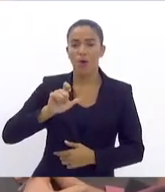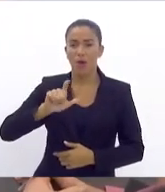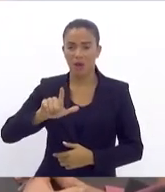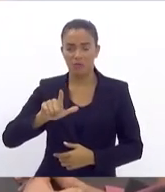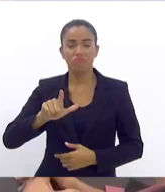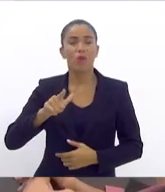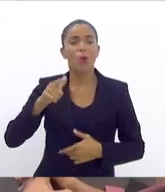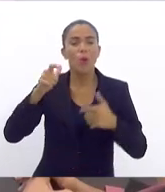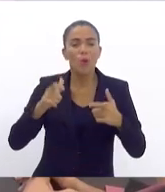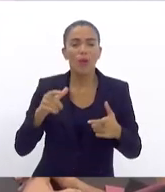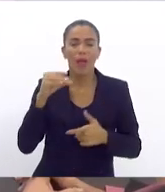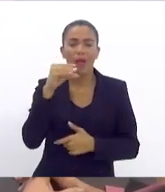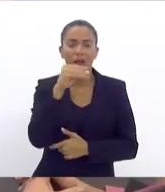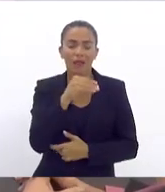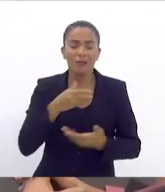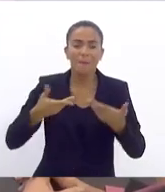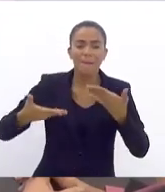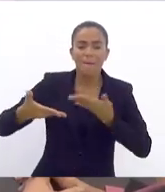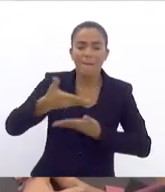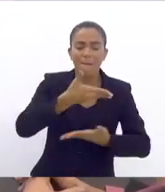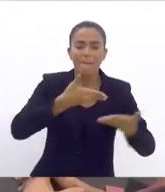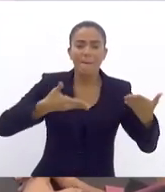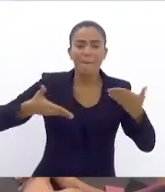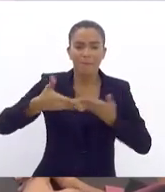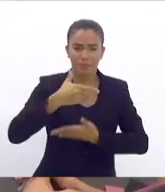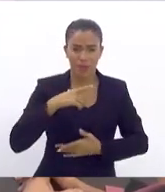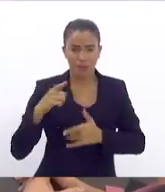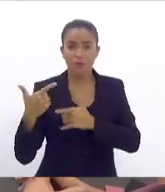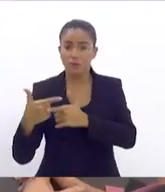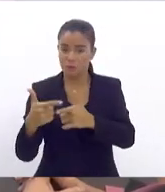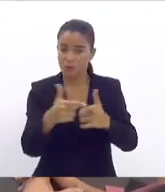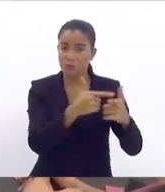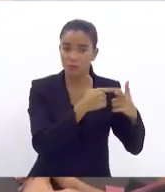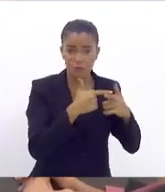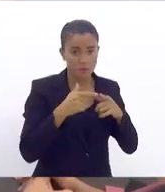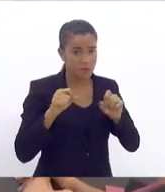lugar ao qual a gente tem as nossas divergências. Agradeço. Nós temos os nossos problemas, mas